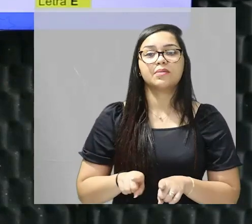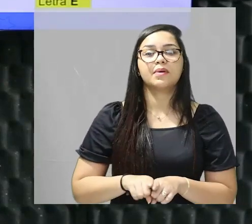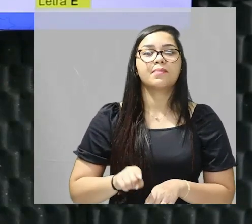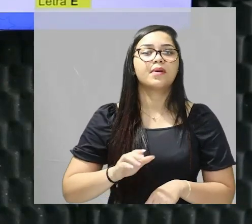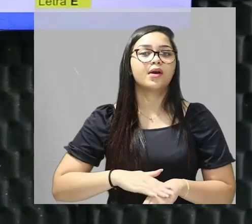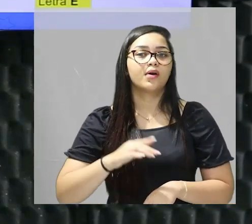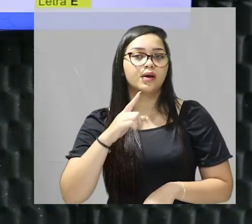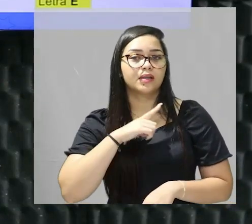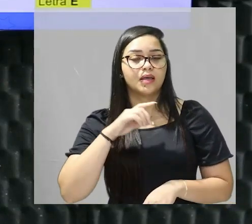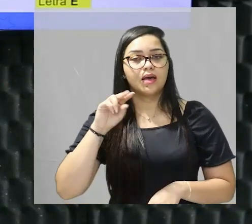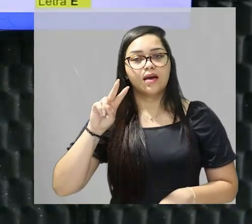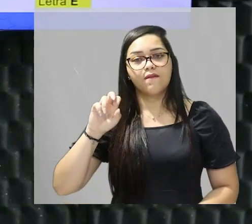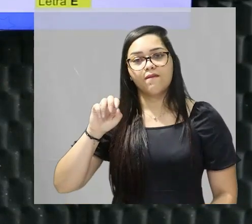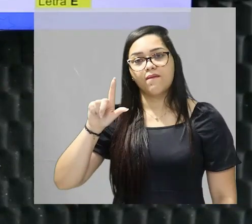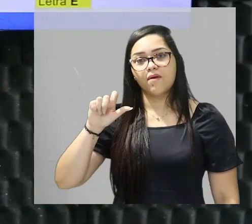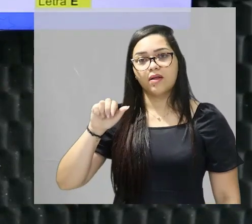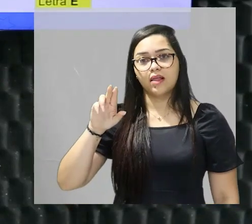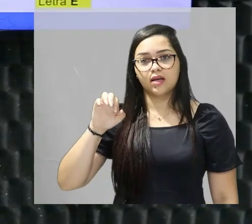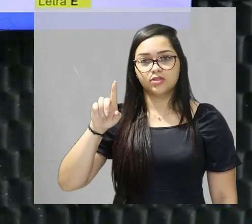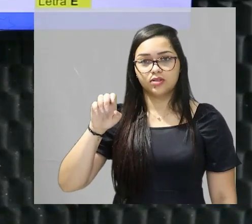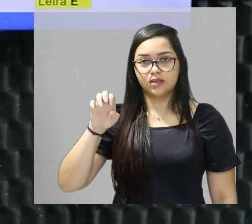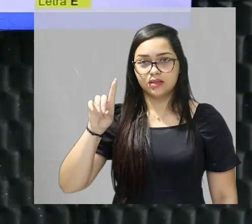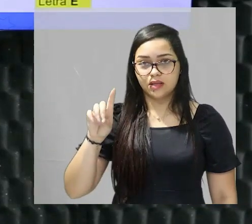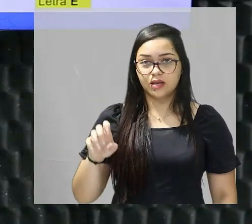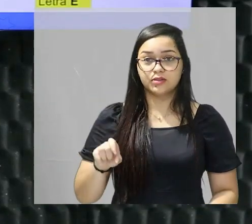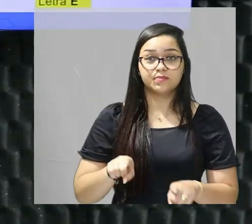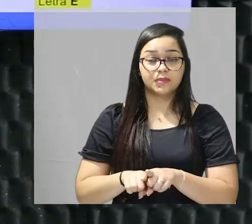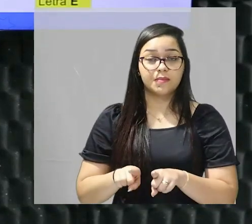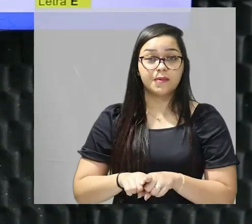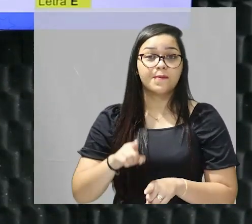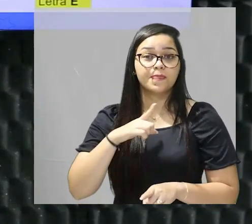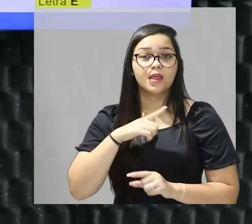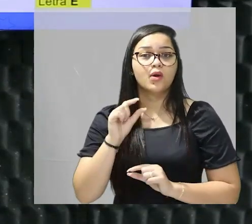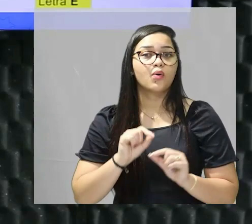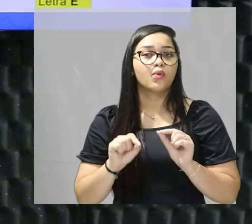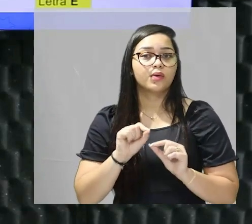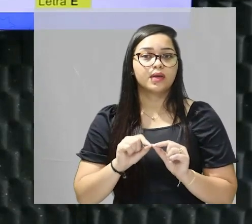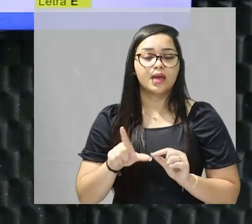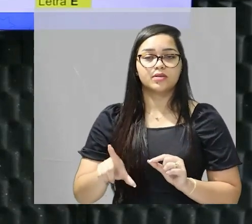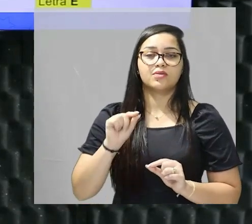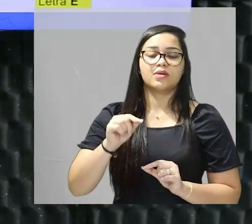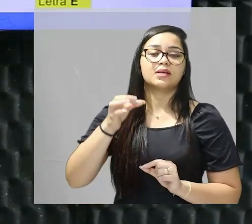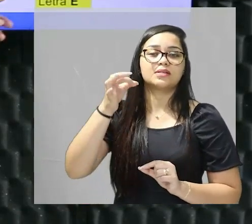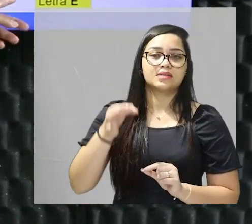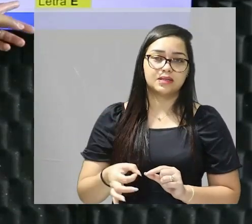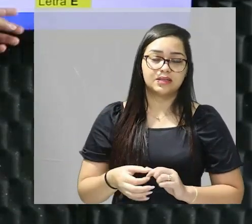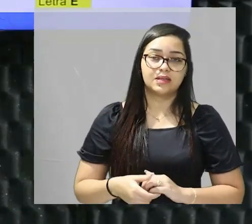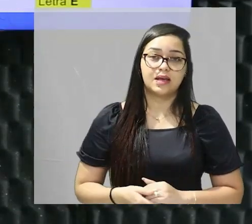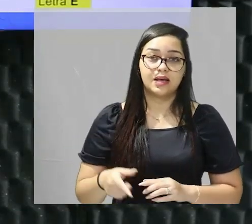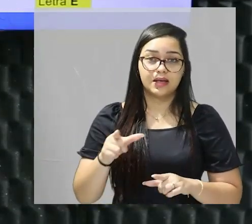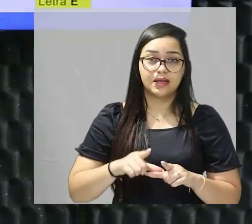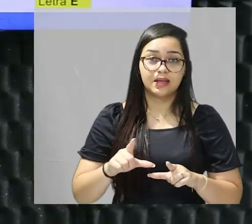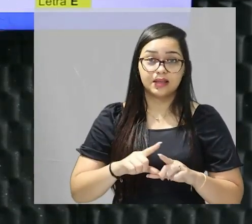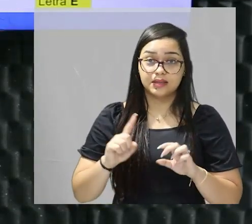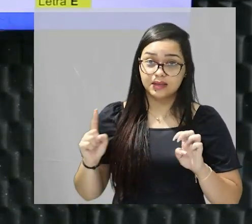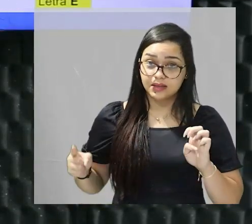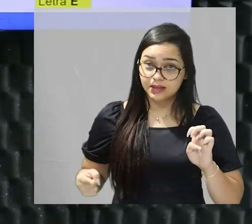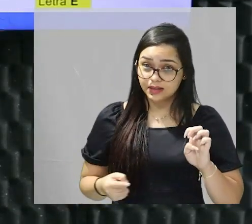a volatilidade. Ok? Então, aqui eu tenho como alternativa correta, turminha, a letra E.